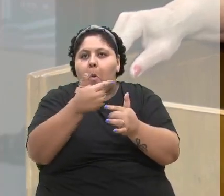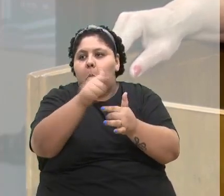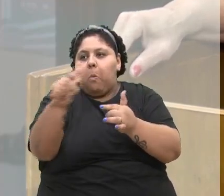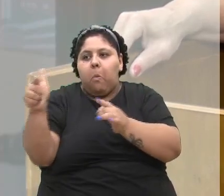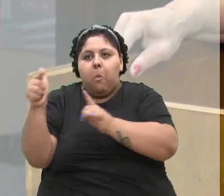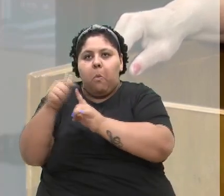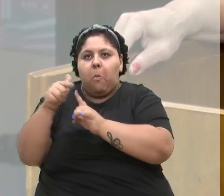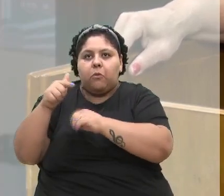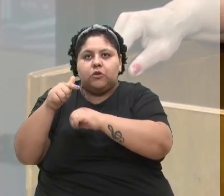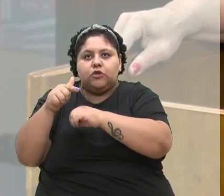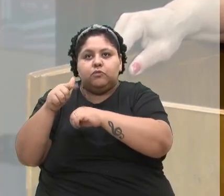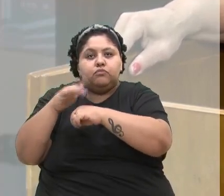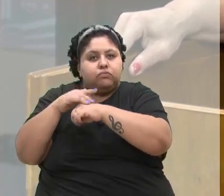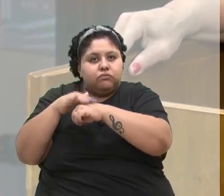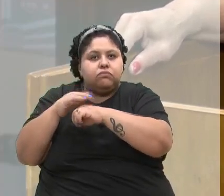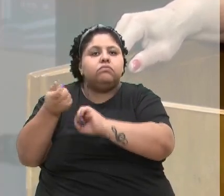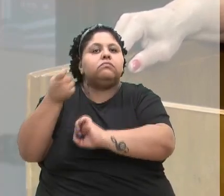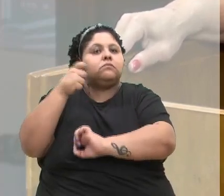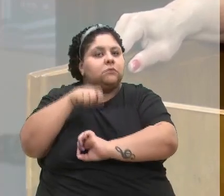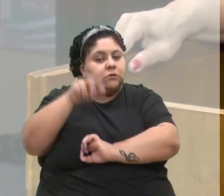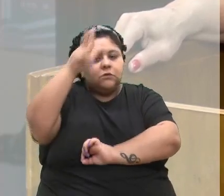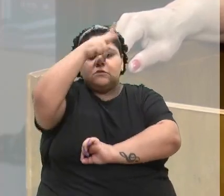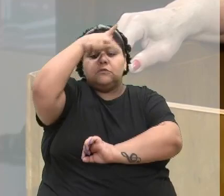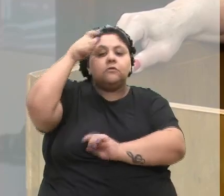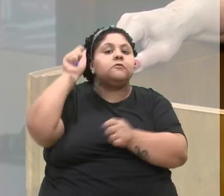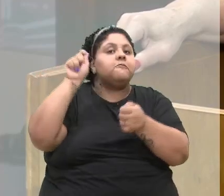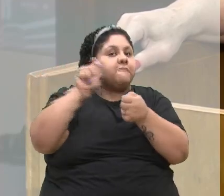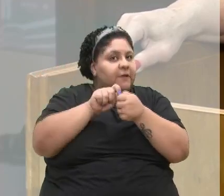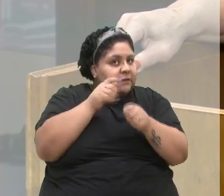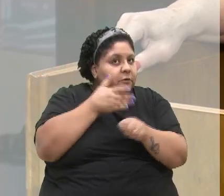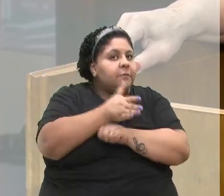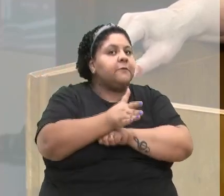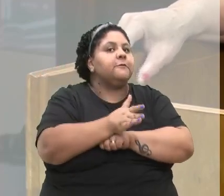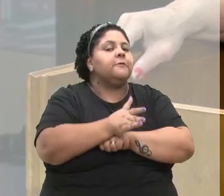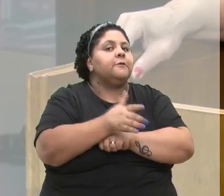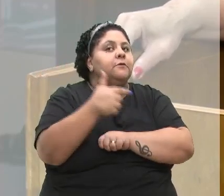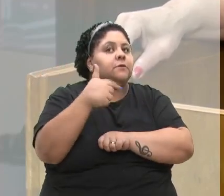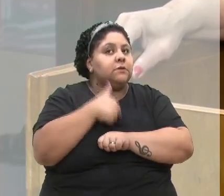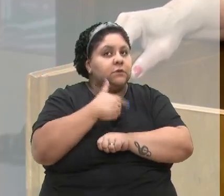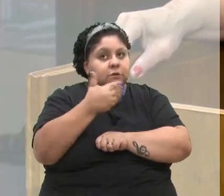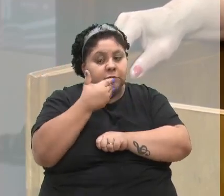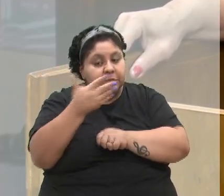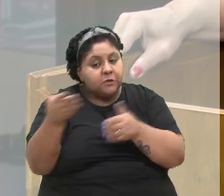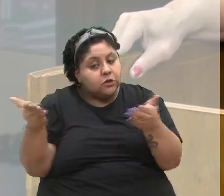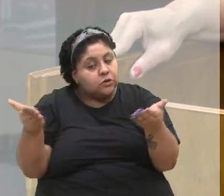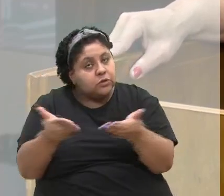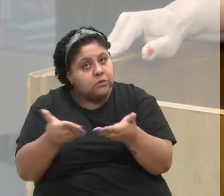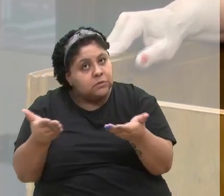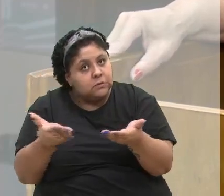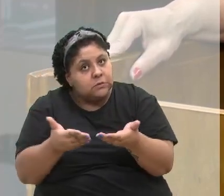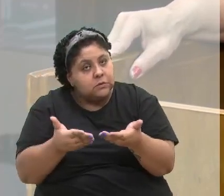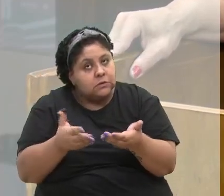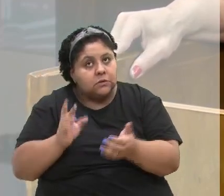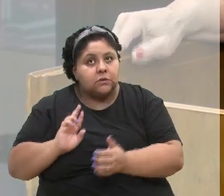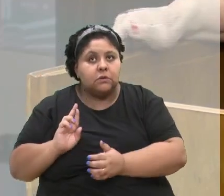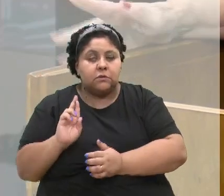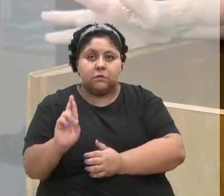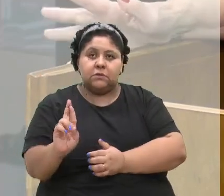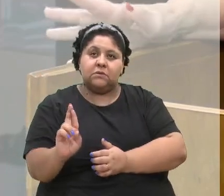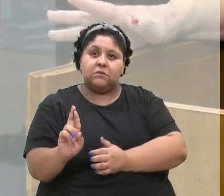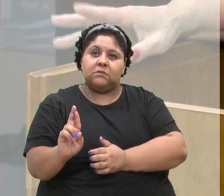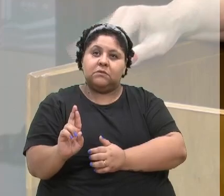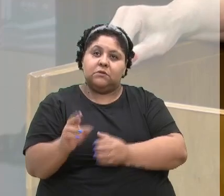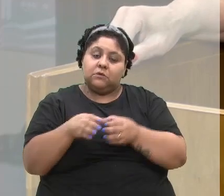de doença, é preciso que a prefeitura faça a sua parte. Esse é o meu apelo de hoje, né? Em nome